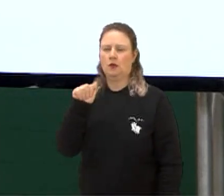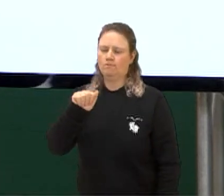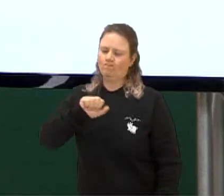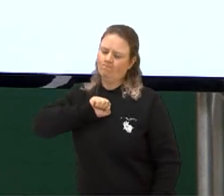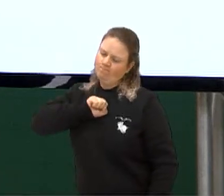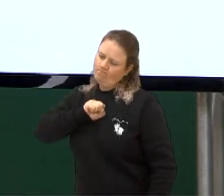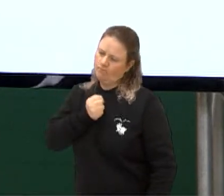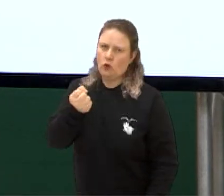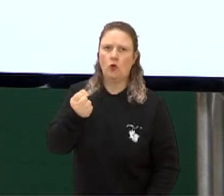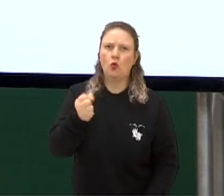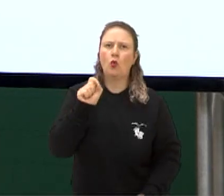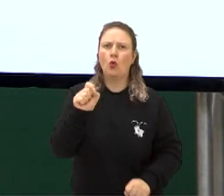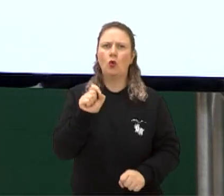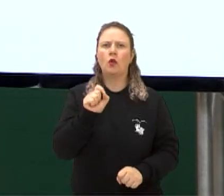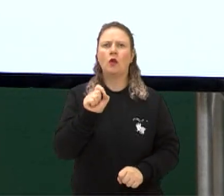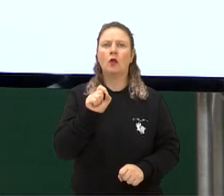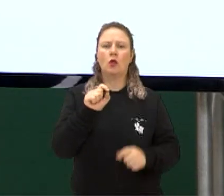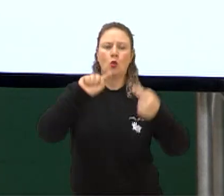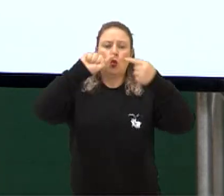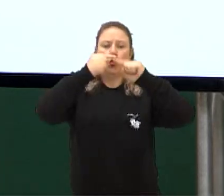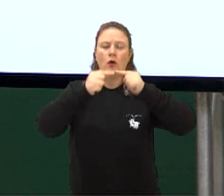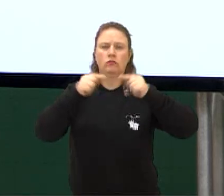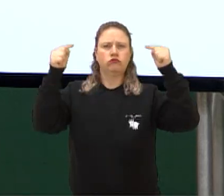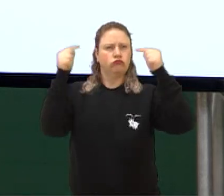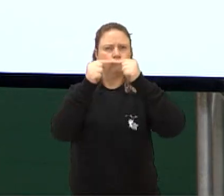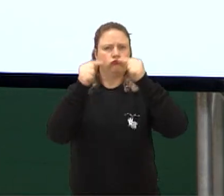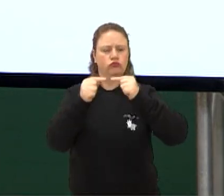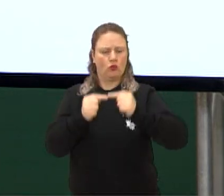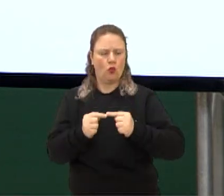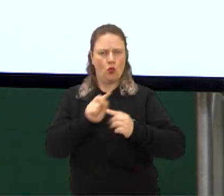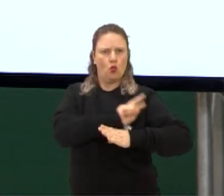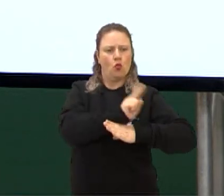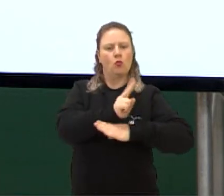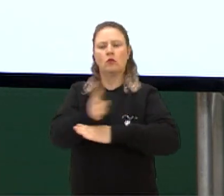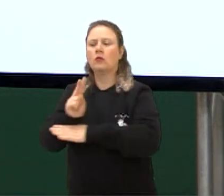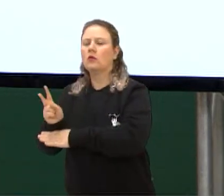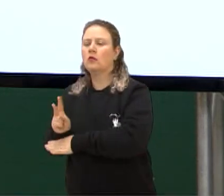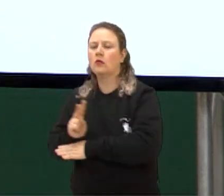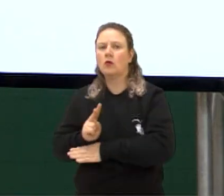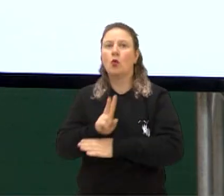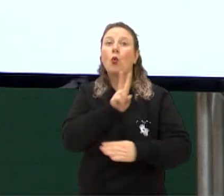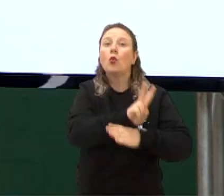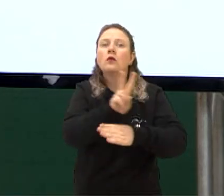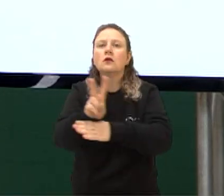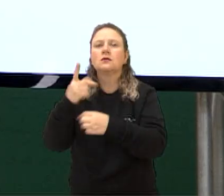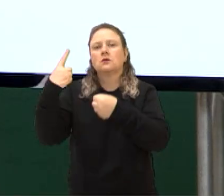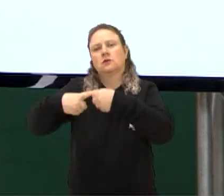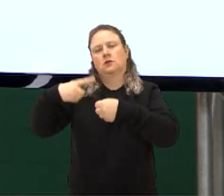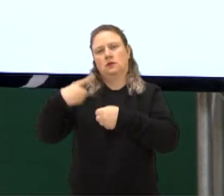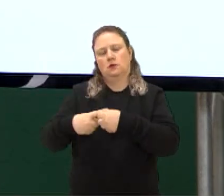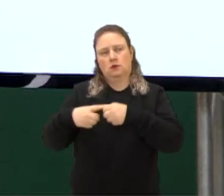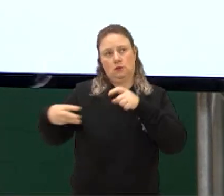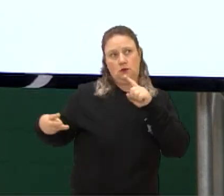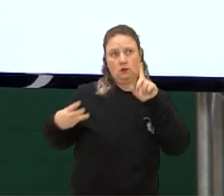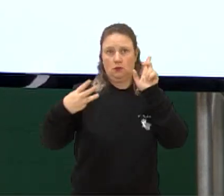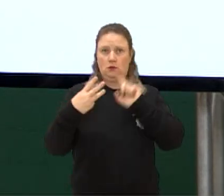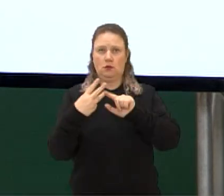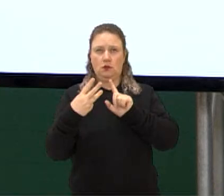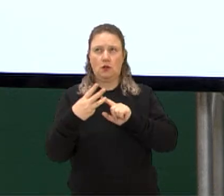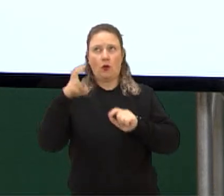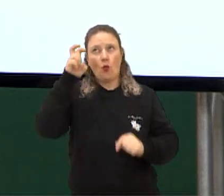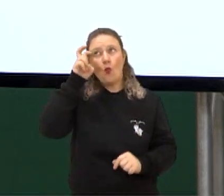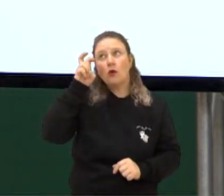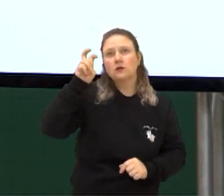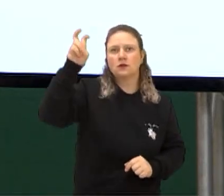com os guardiões, né, os soldados, quem vai defender a cidade. E a alma racional, relacionada à ideia aí de